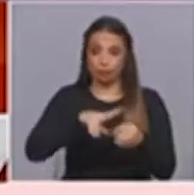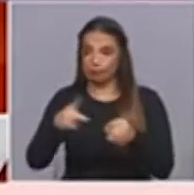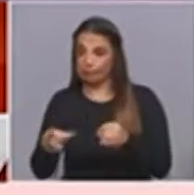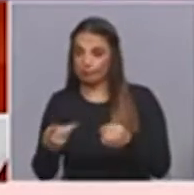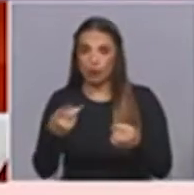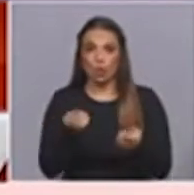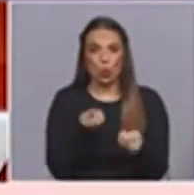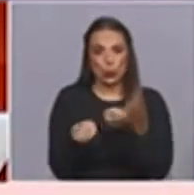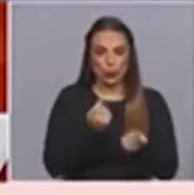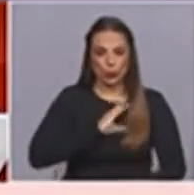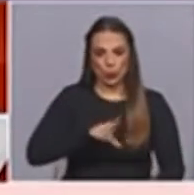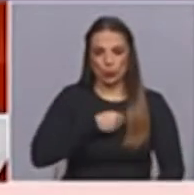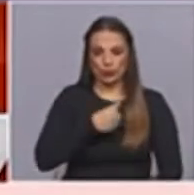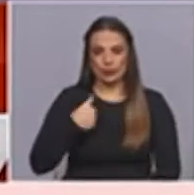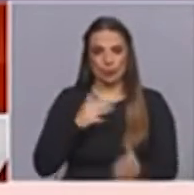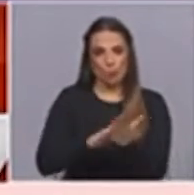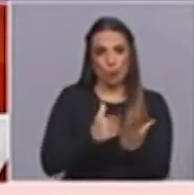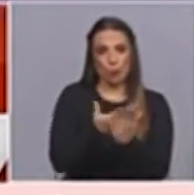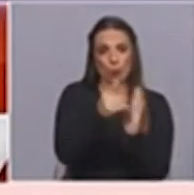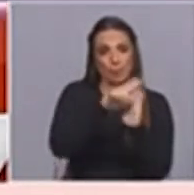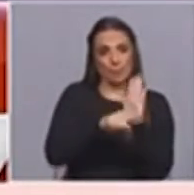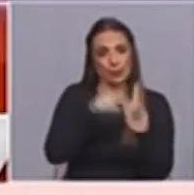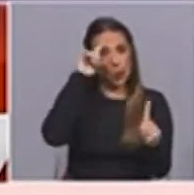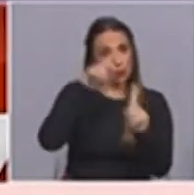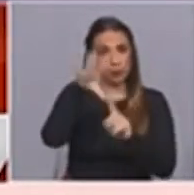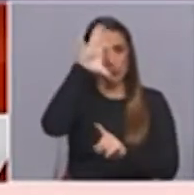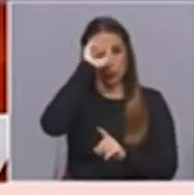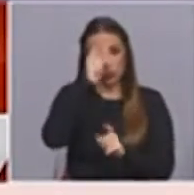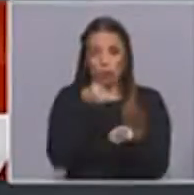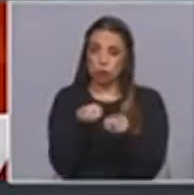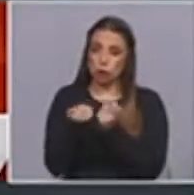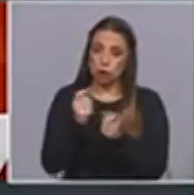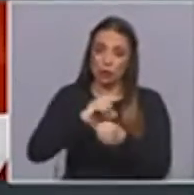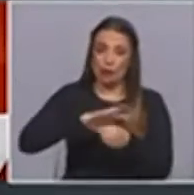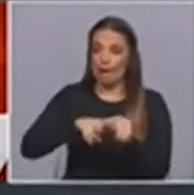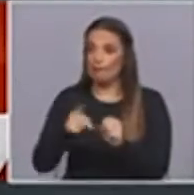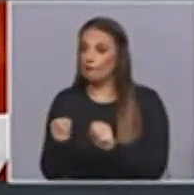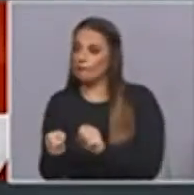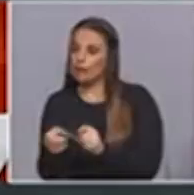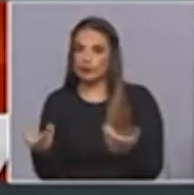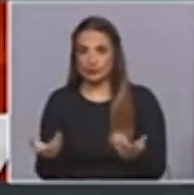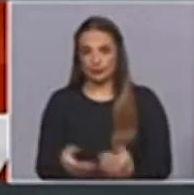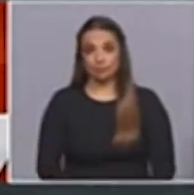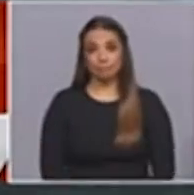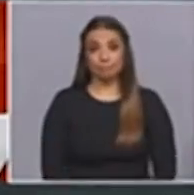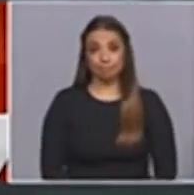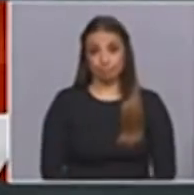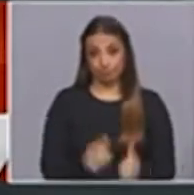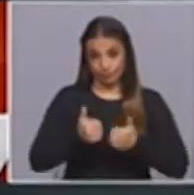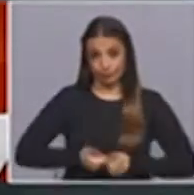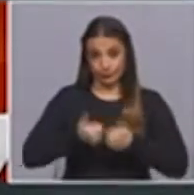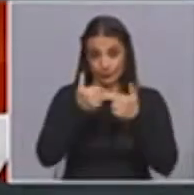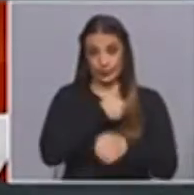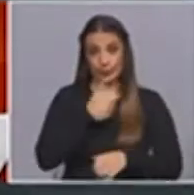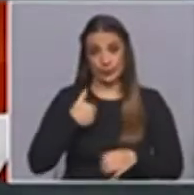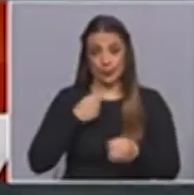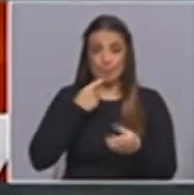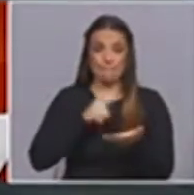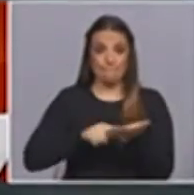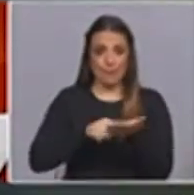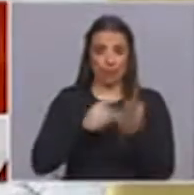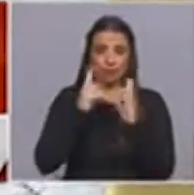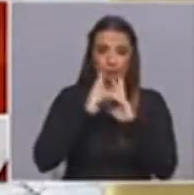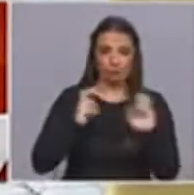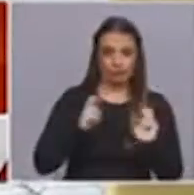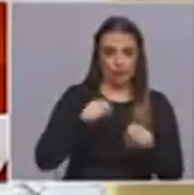Mundial da Saúde vai apresentar medidas para os governos lidarem com a nova variados e as autoridades de saúde Belgas